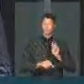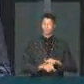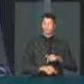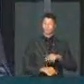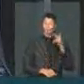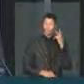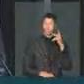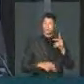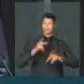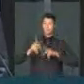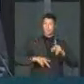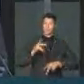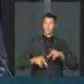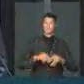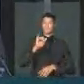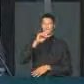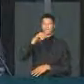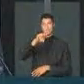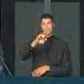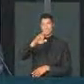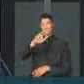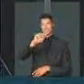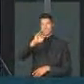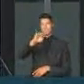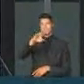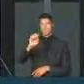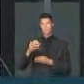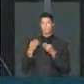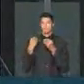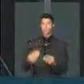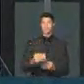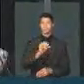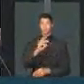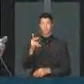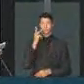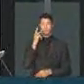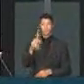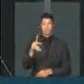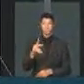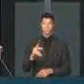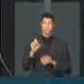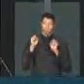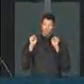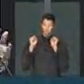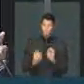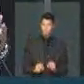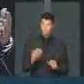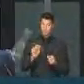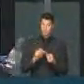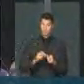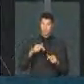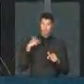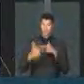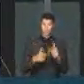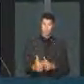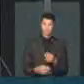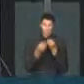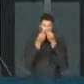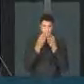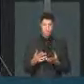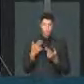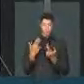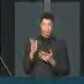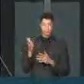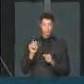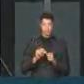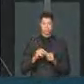tempo para que o povo de Imperatriz possa dar a oportunidade a ela, para que ela possa fazer um grande trabalho como